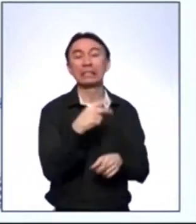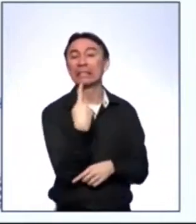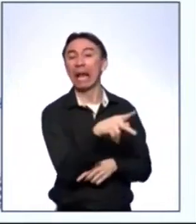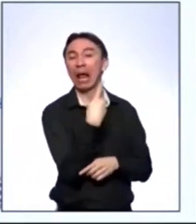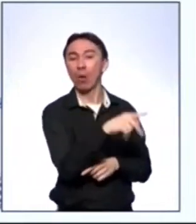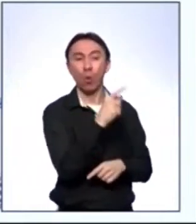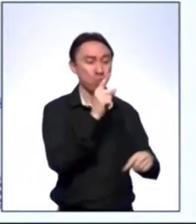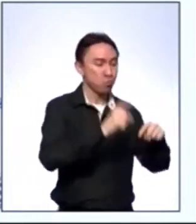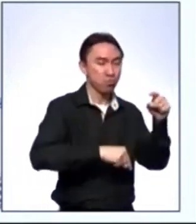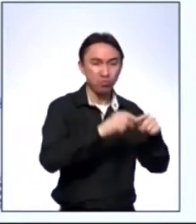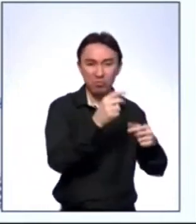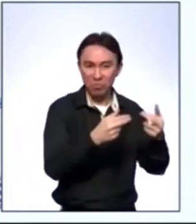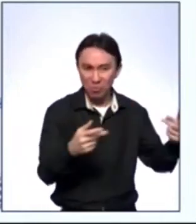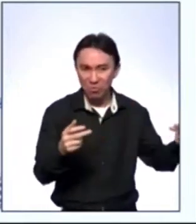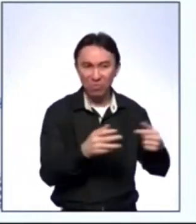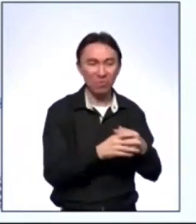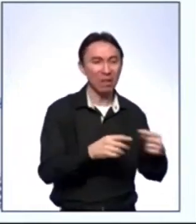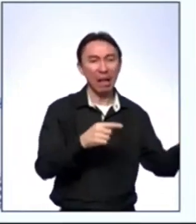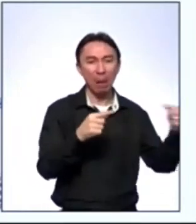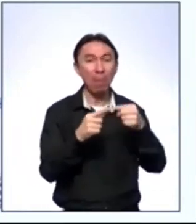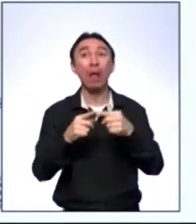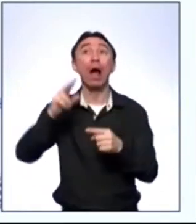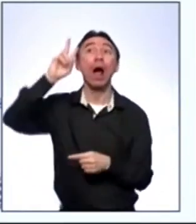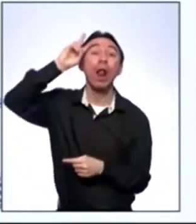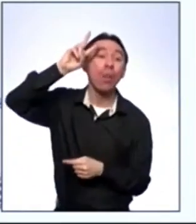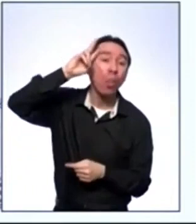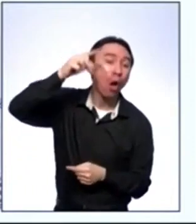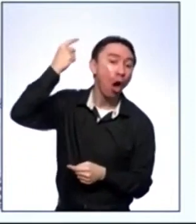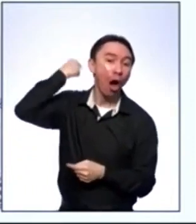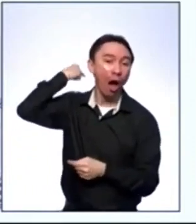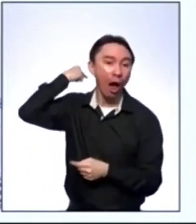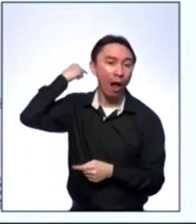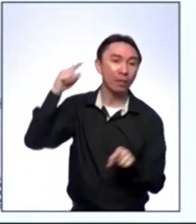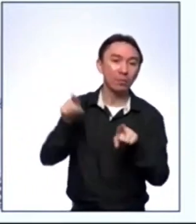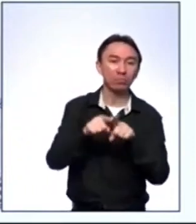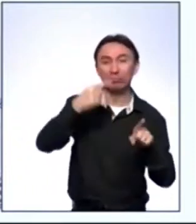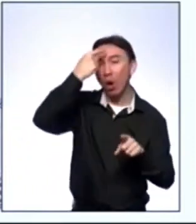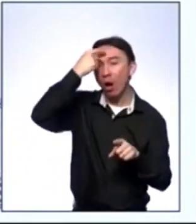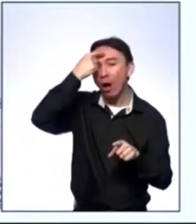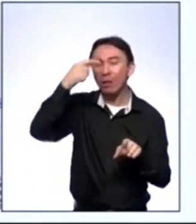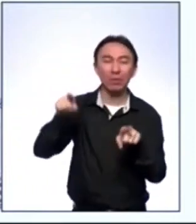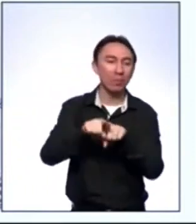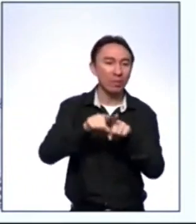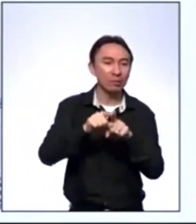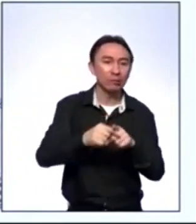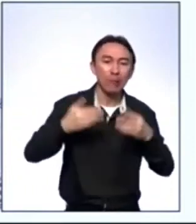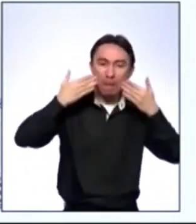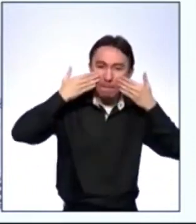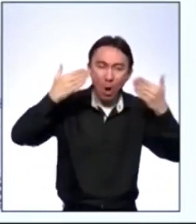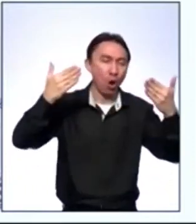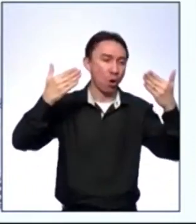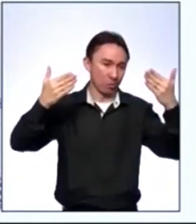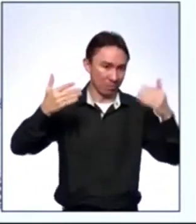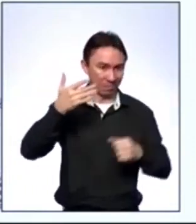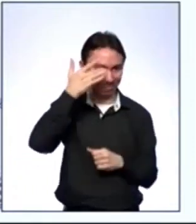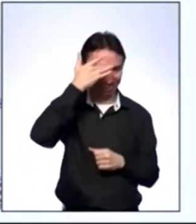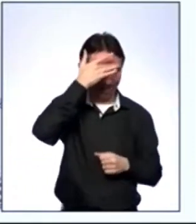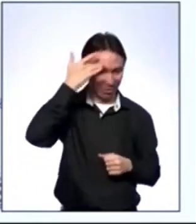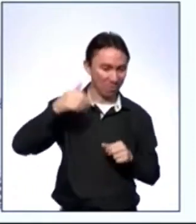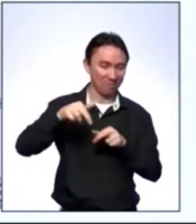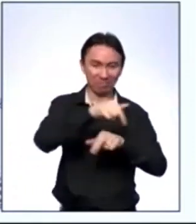que remetem à história, à memória e à identidade desse povo. Tá aí uma outra